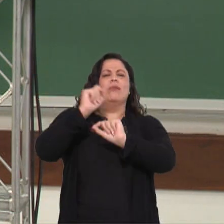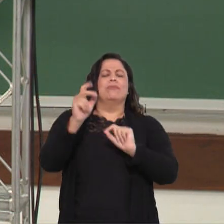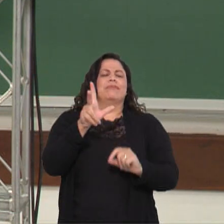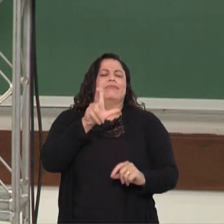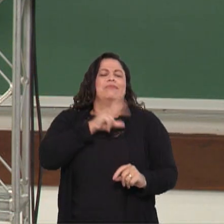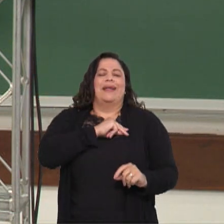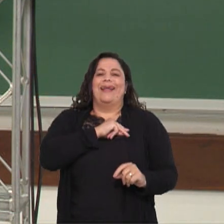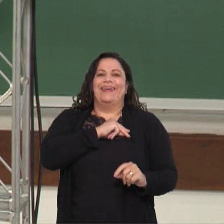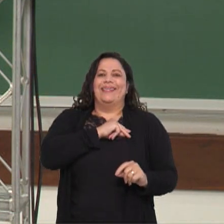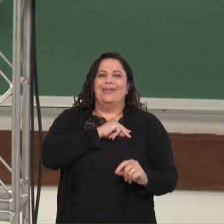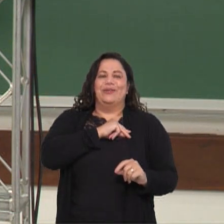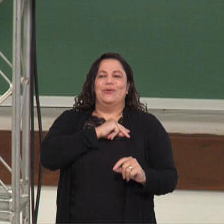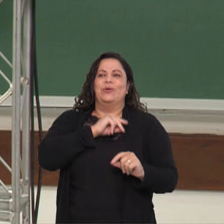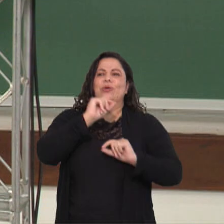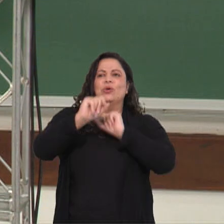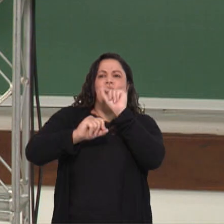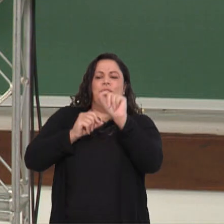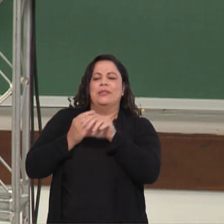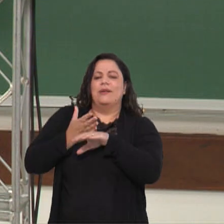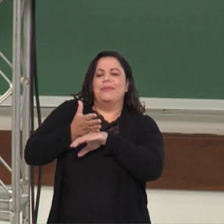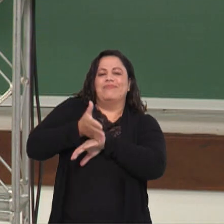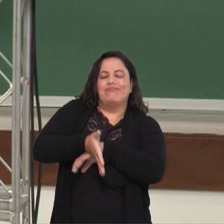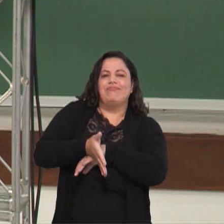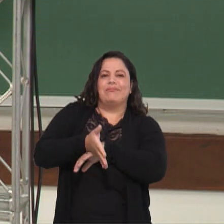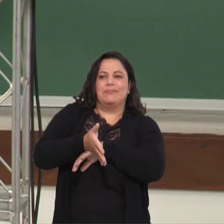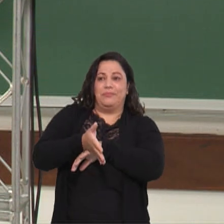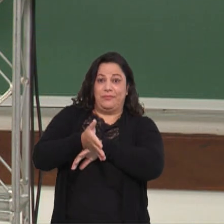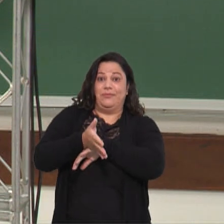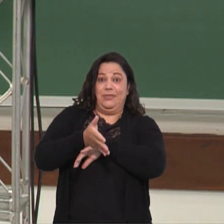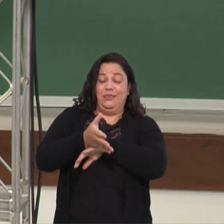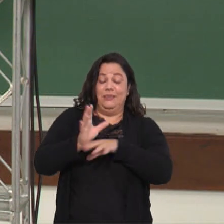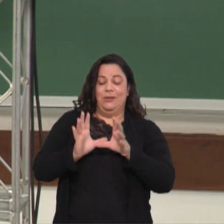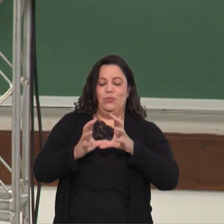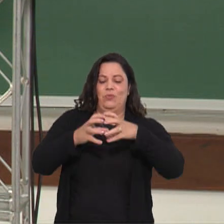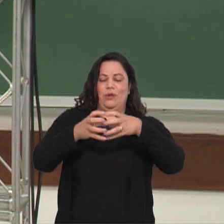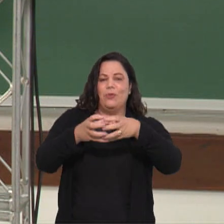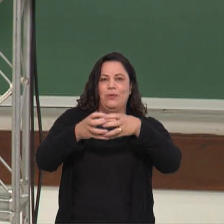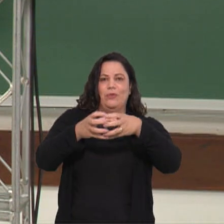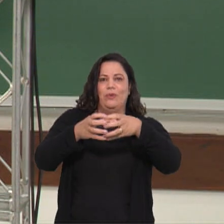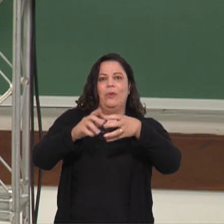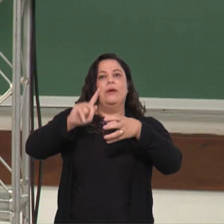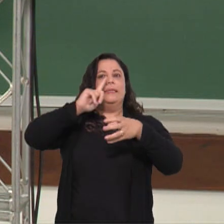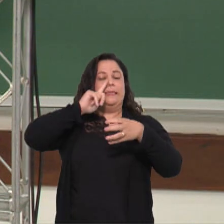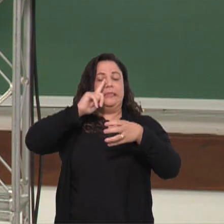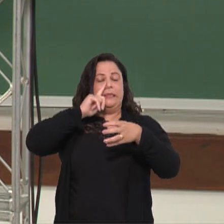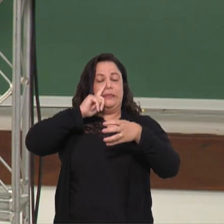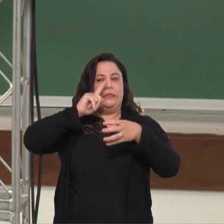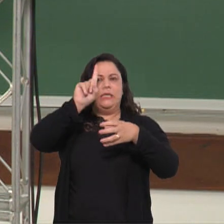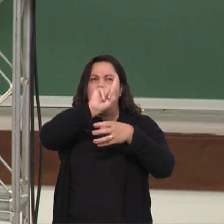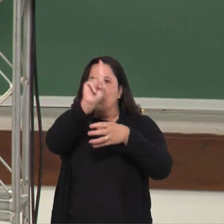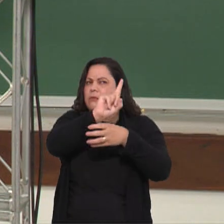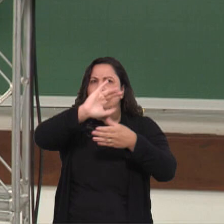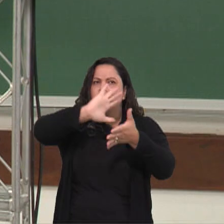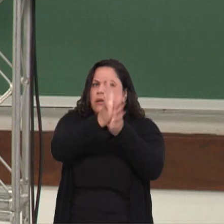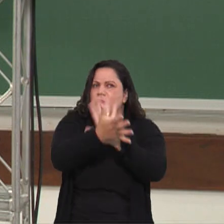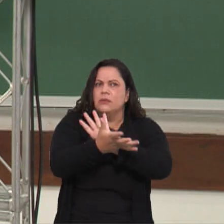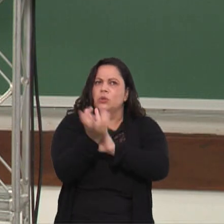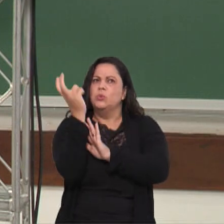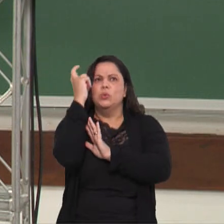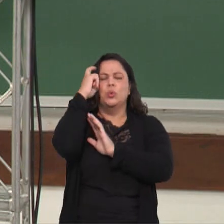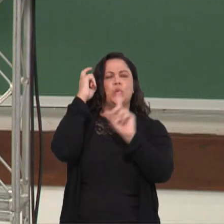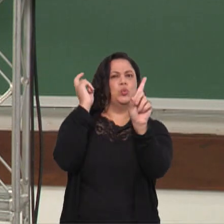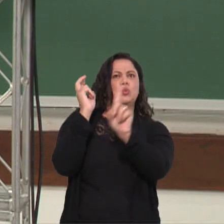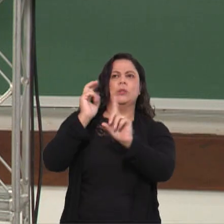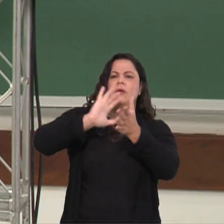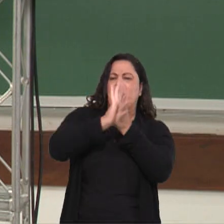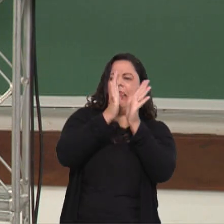era que cada vez que ele invadia uma colônia grega, ele não destruía a cultura que lá existia. Muito